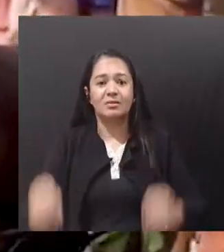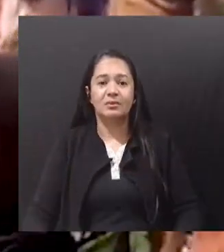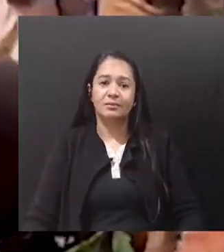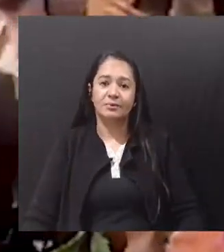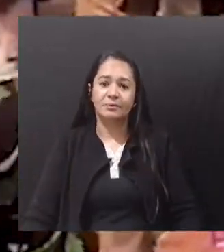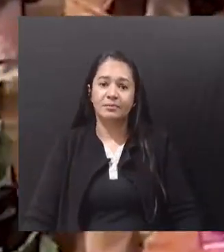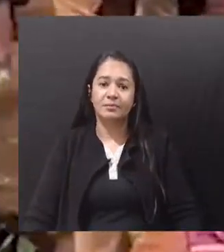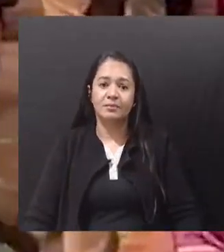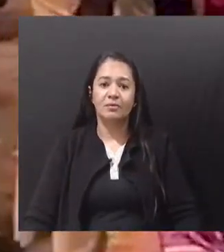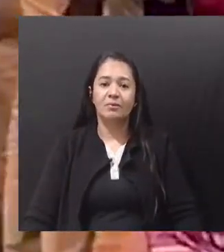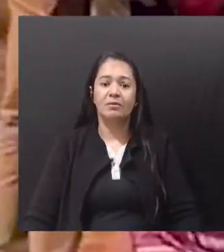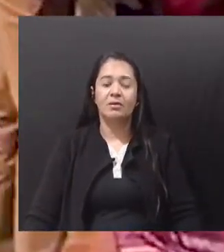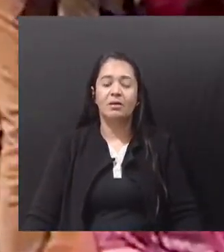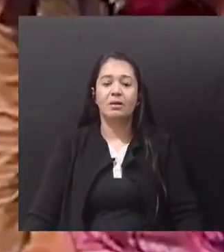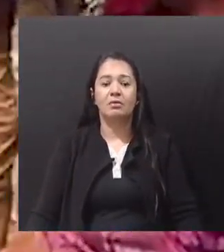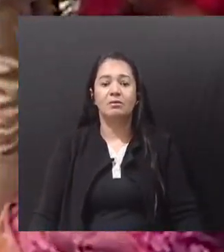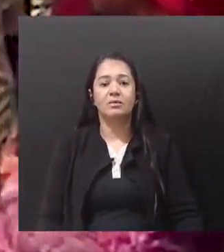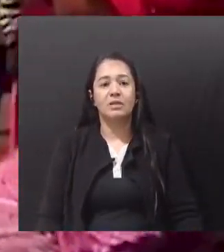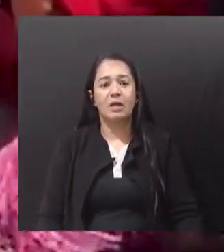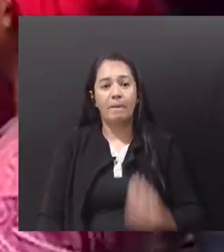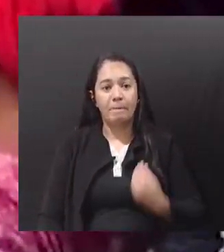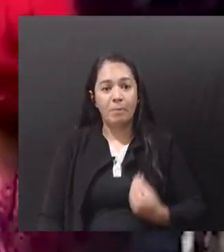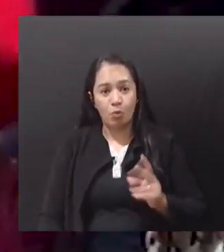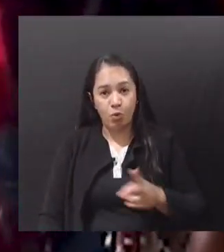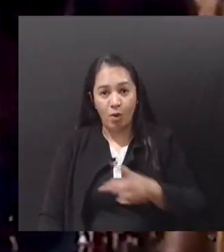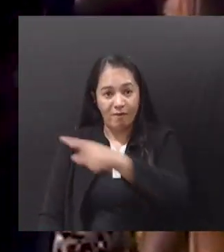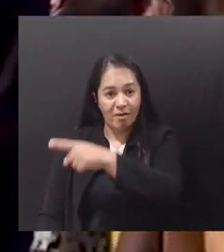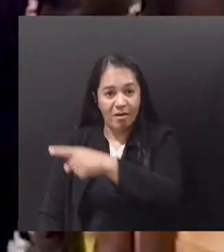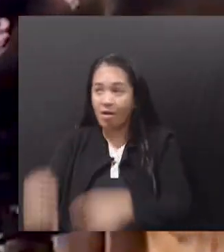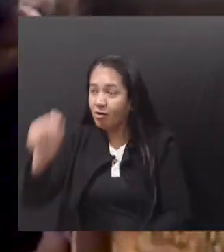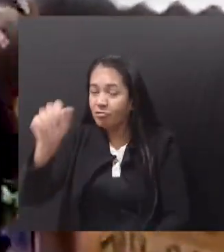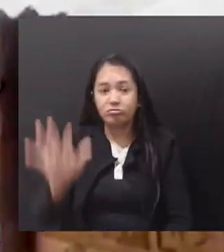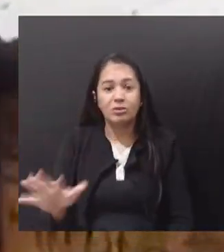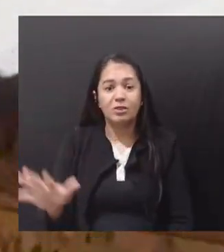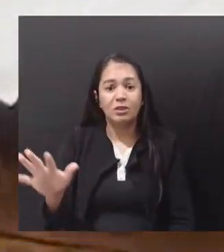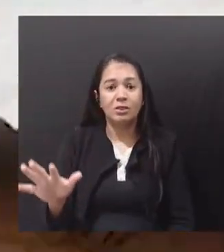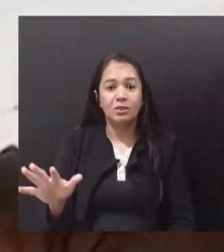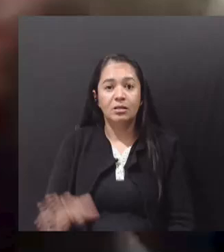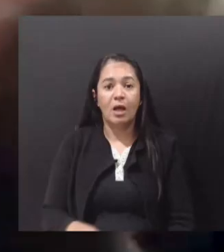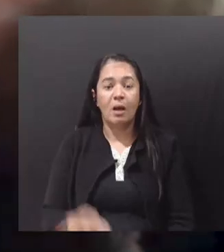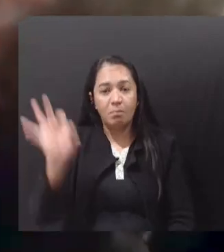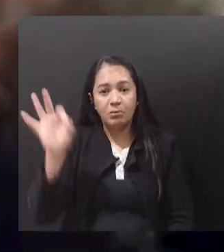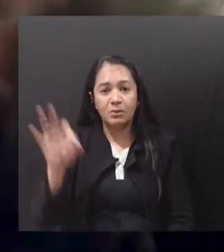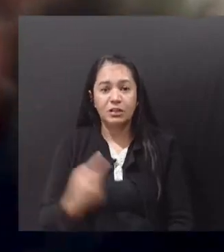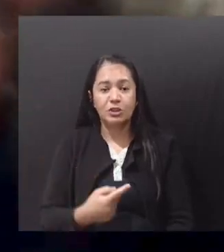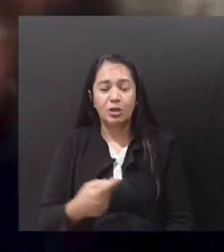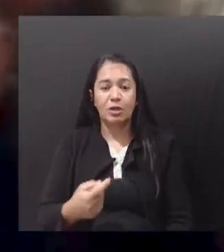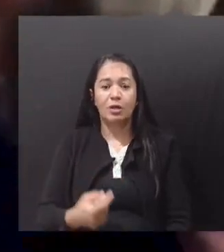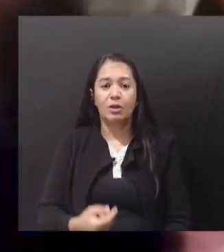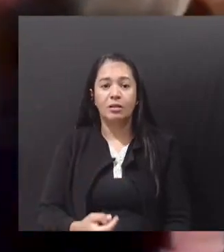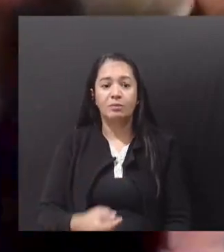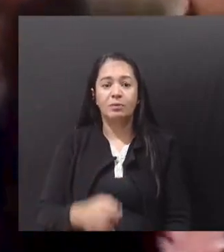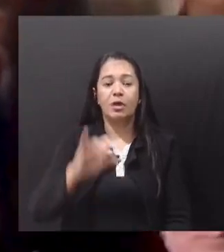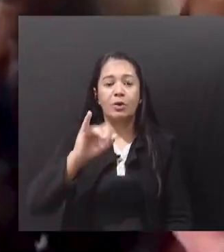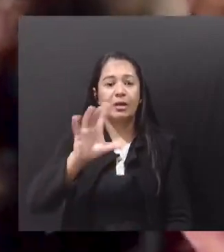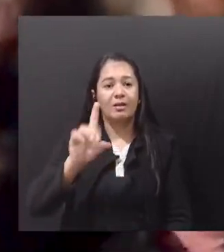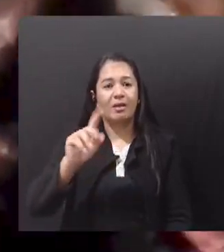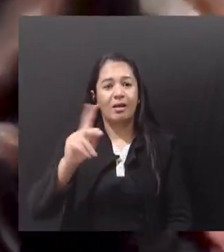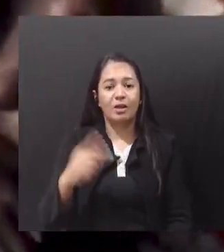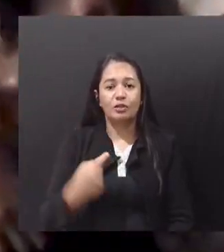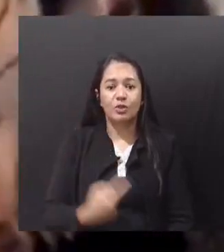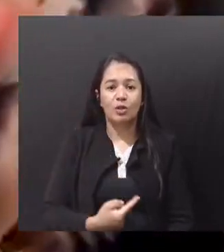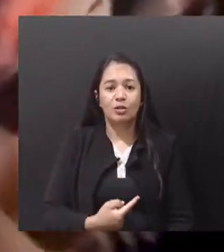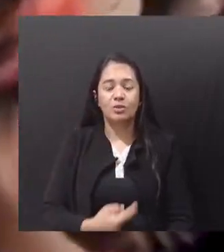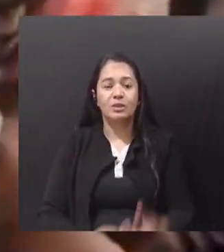as condições de sobrevida na África, os índices, se a gente pegar os IDHs, né? Sim. Nós estamos em